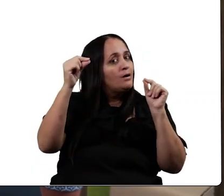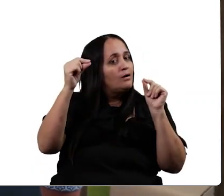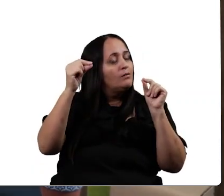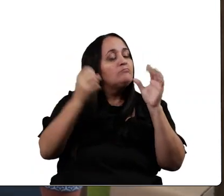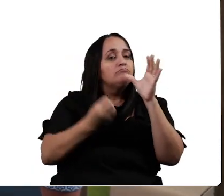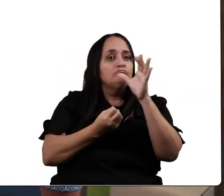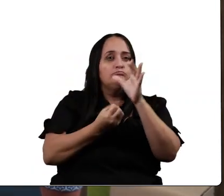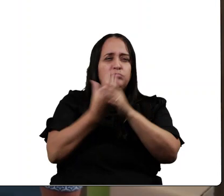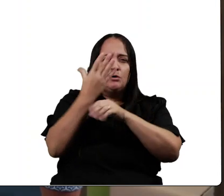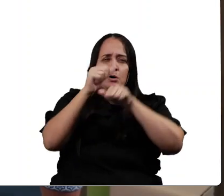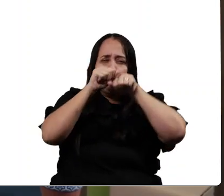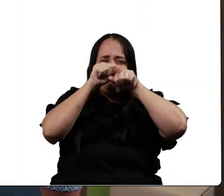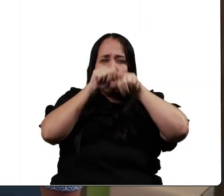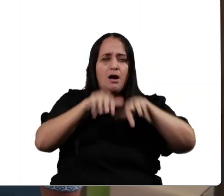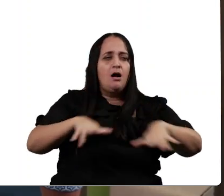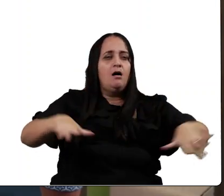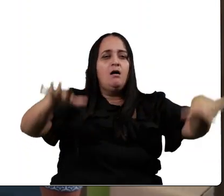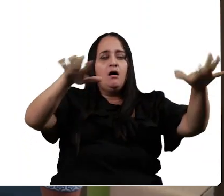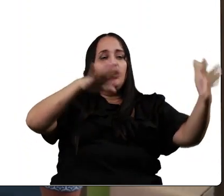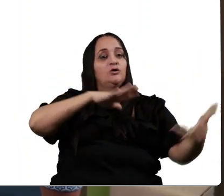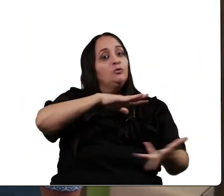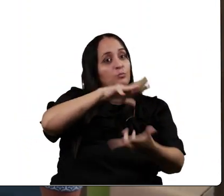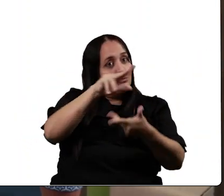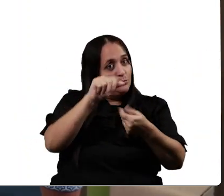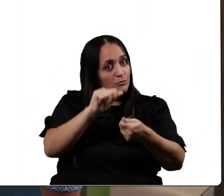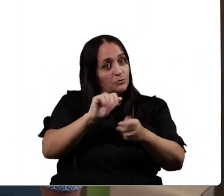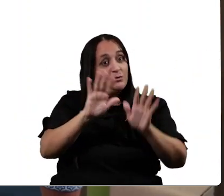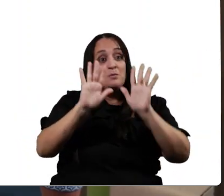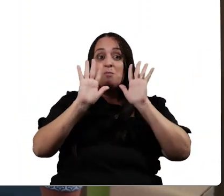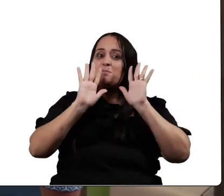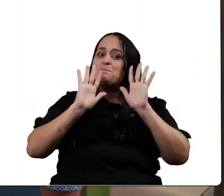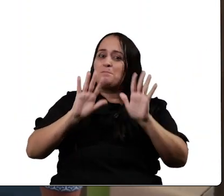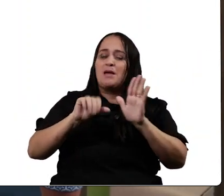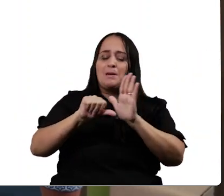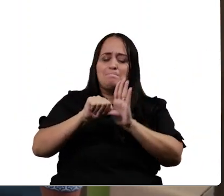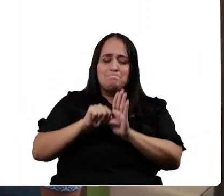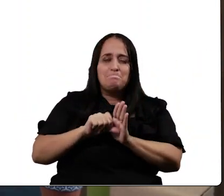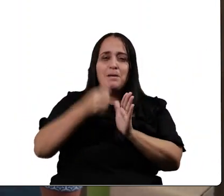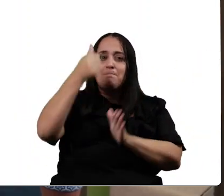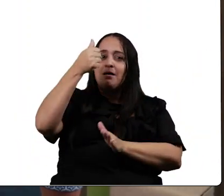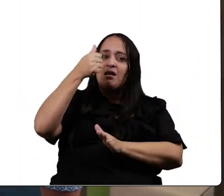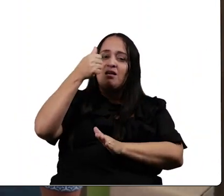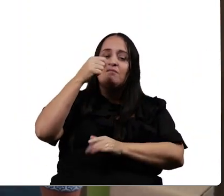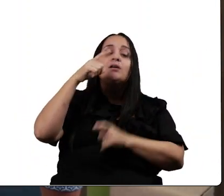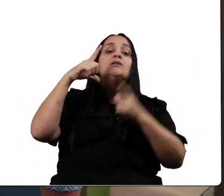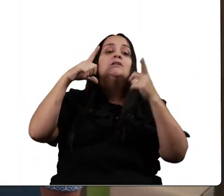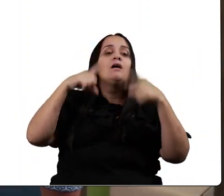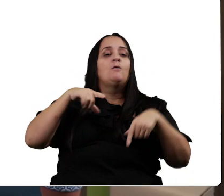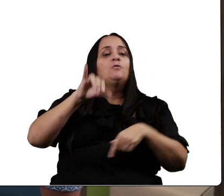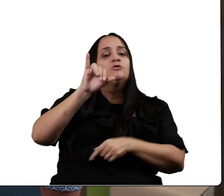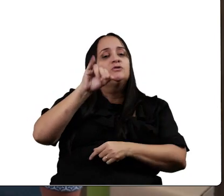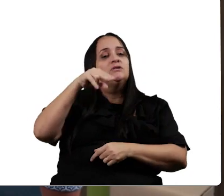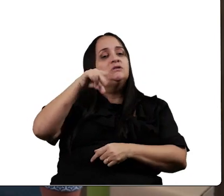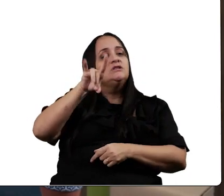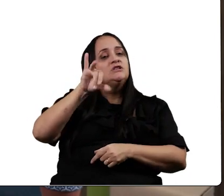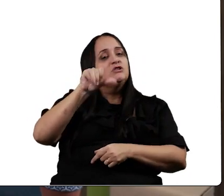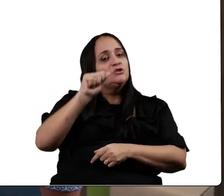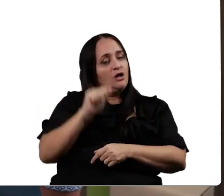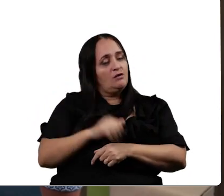Japão e do Japão, sim, ela ganhou o mundo, mas o karatê nasceu na Índia,